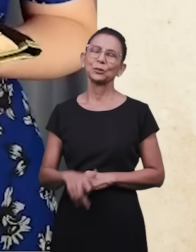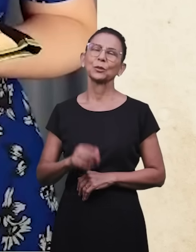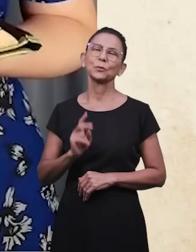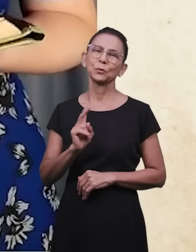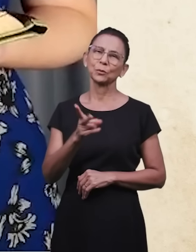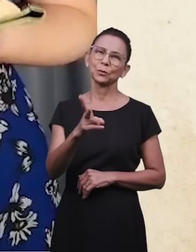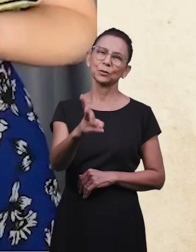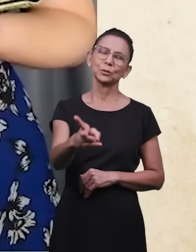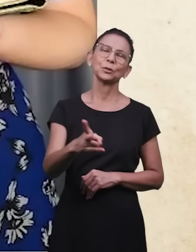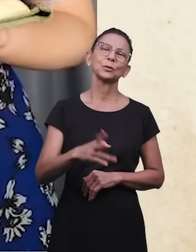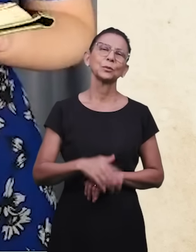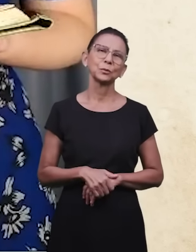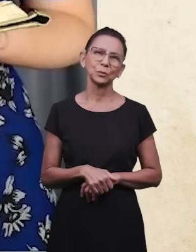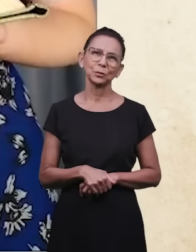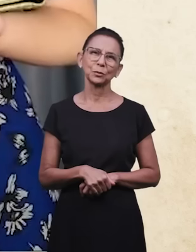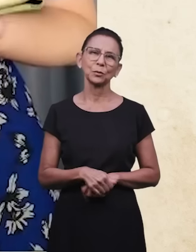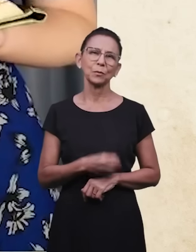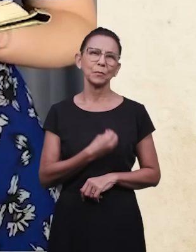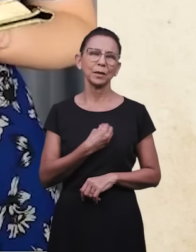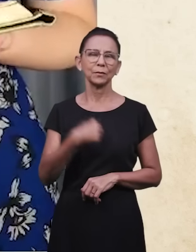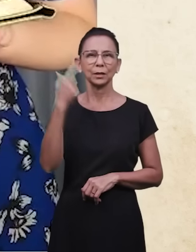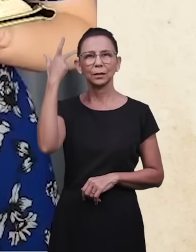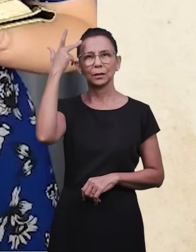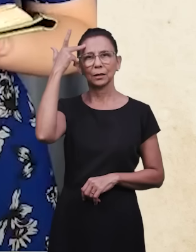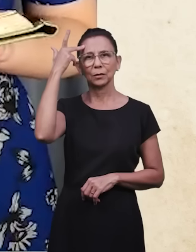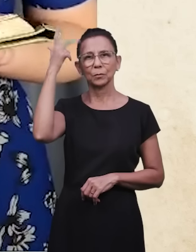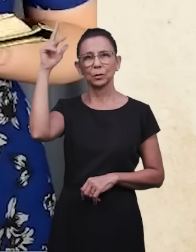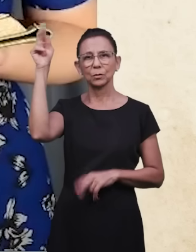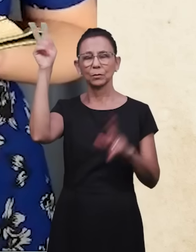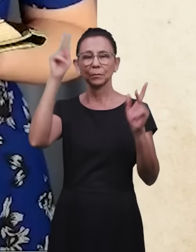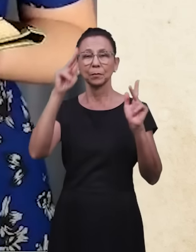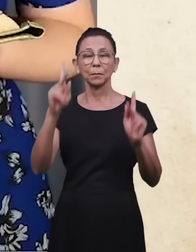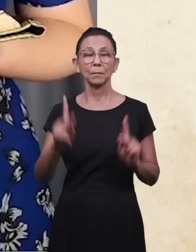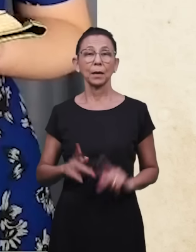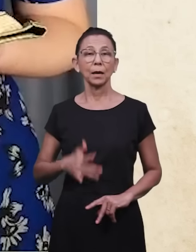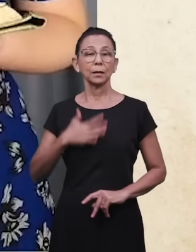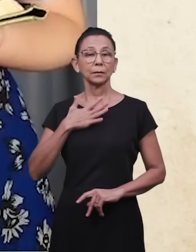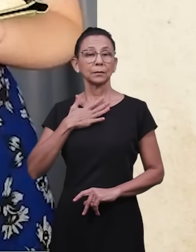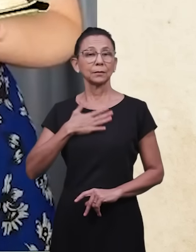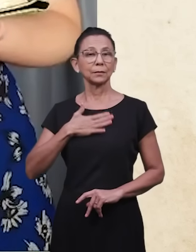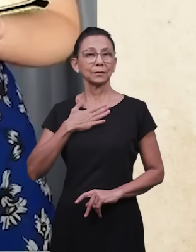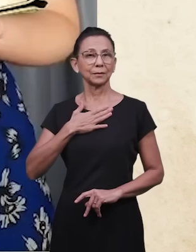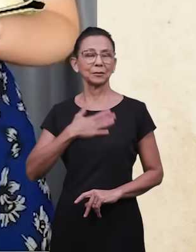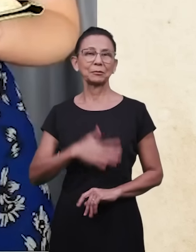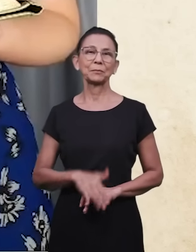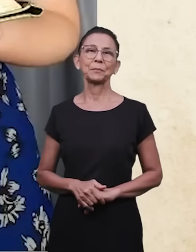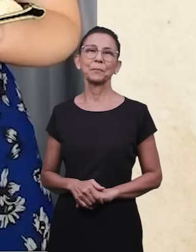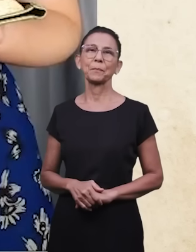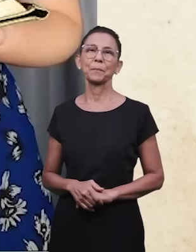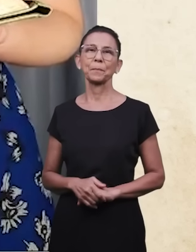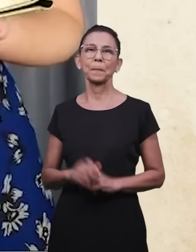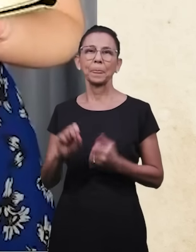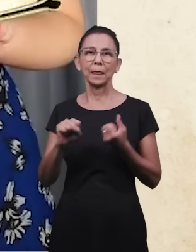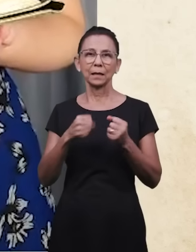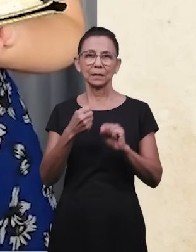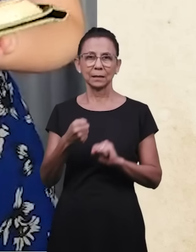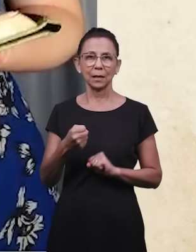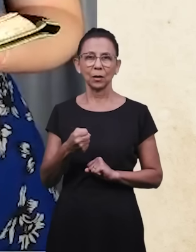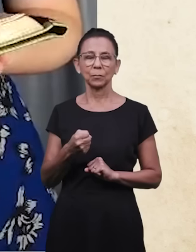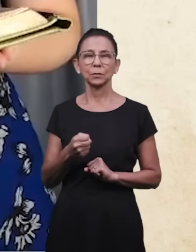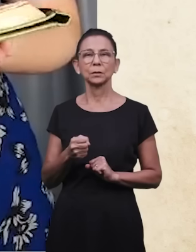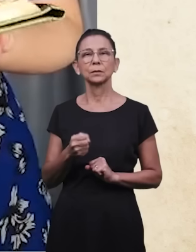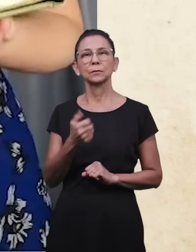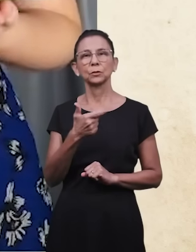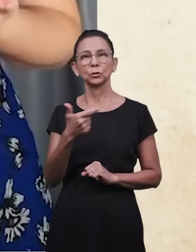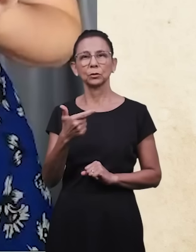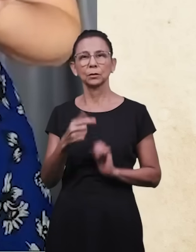atividades diárias, porque o Senhor já me deu paz, já me deu descanso, já me deu tranquilidade. Porque, como diz